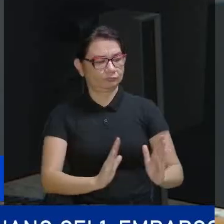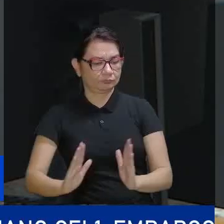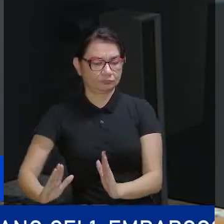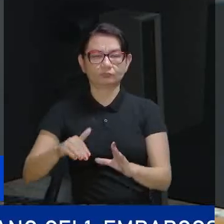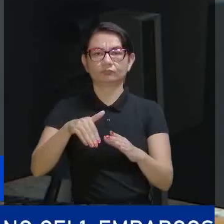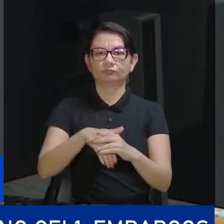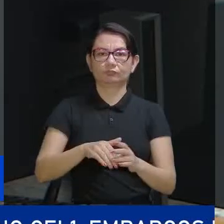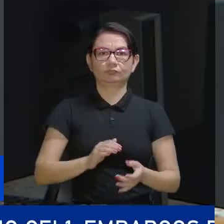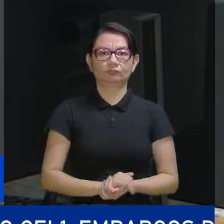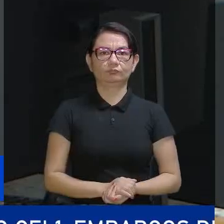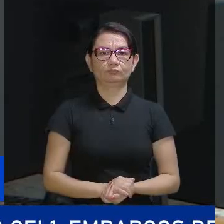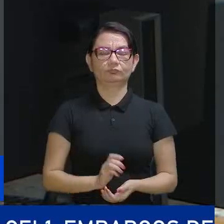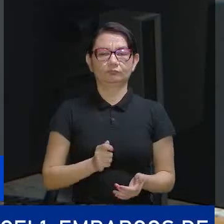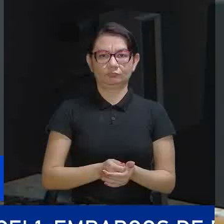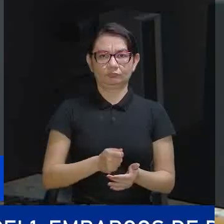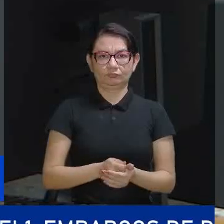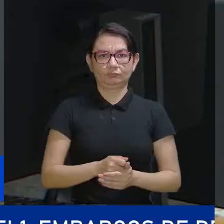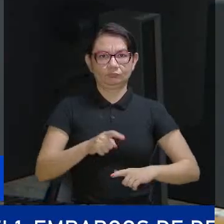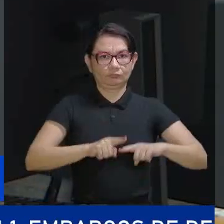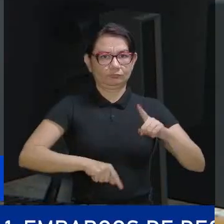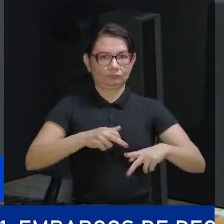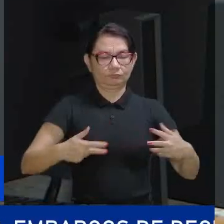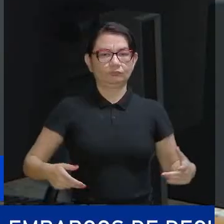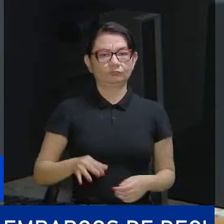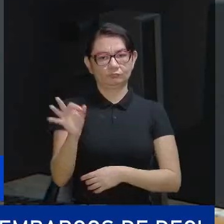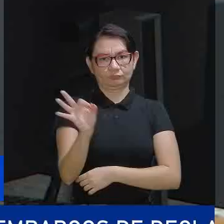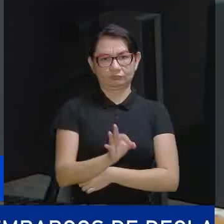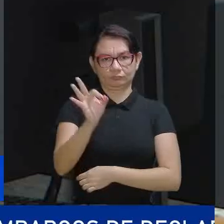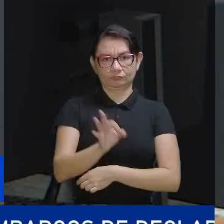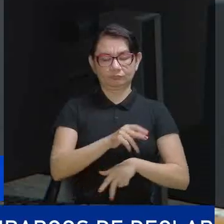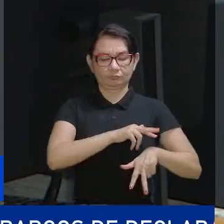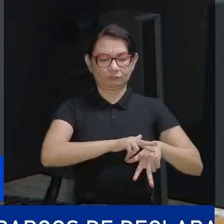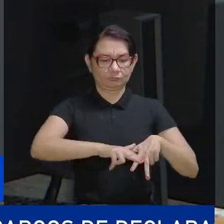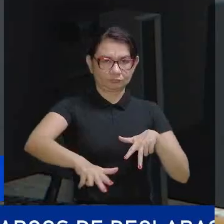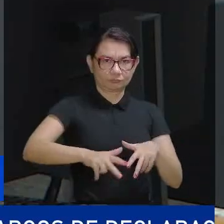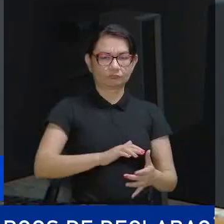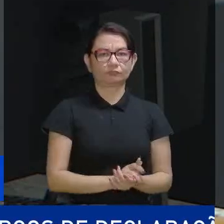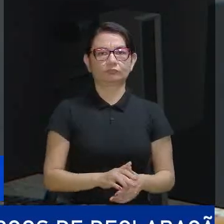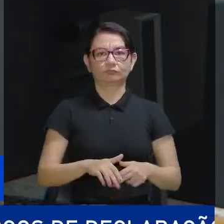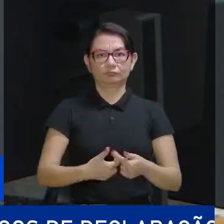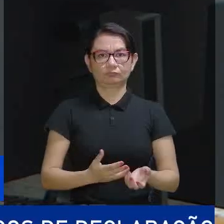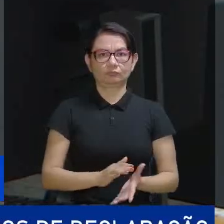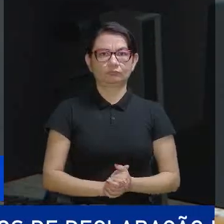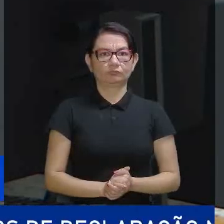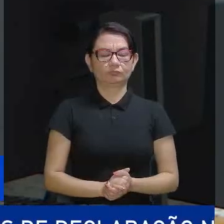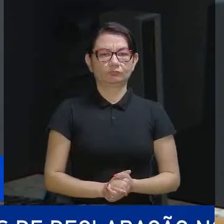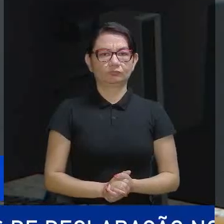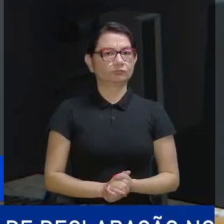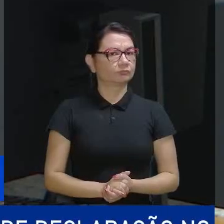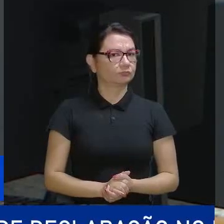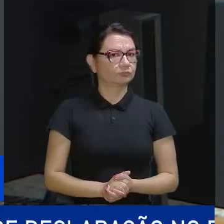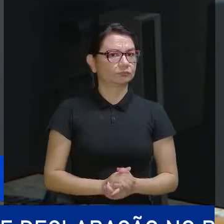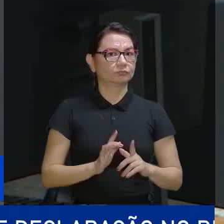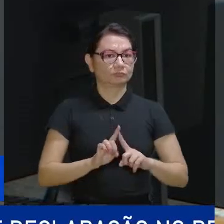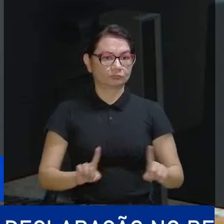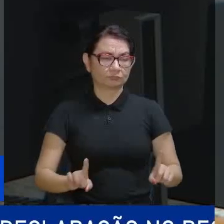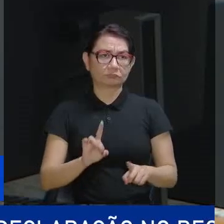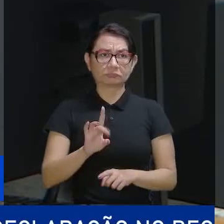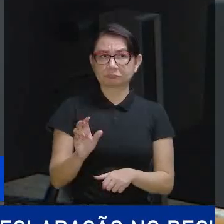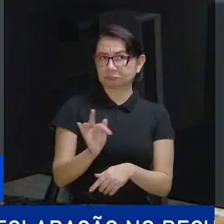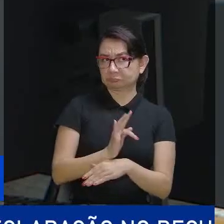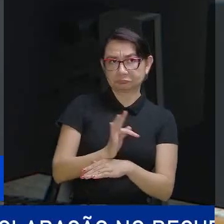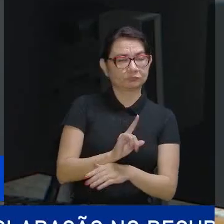eleitoral, a rigidez material do percentual de gênero, mediante candidaturas reais, sérias e viáveis, e não meramente